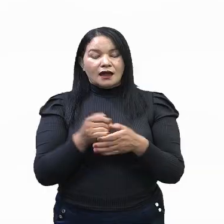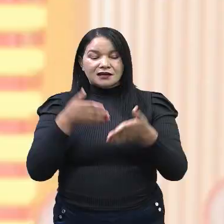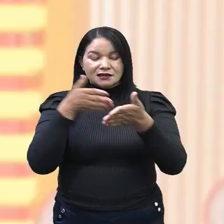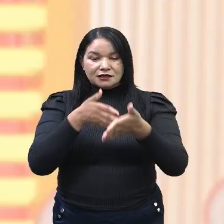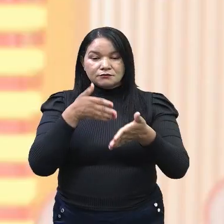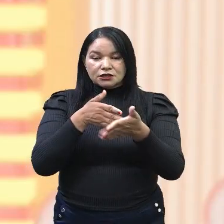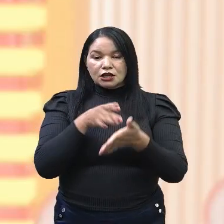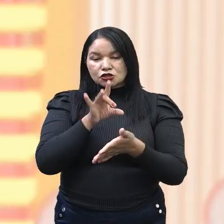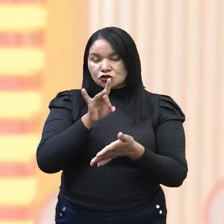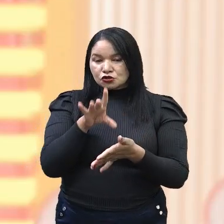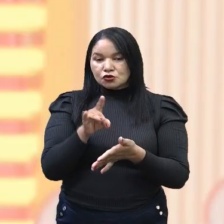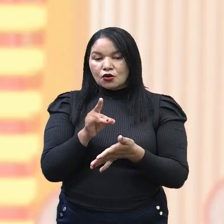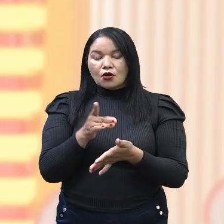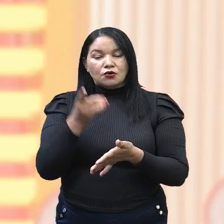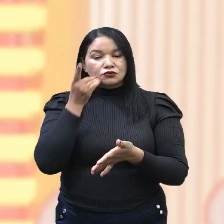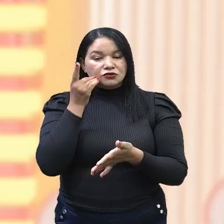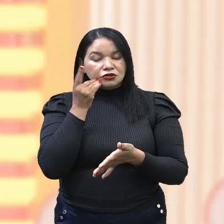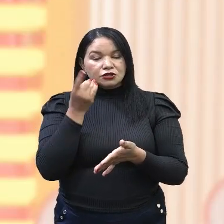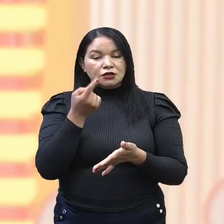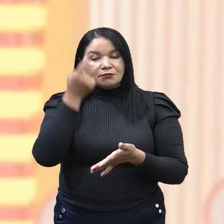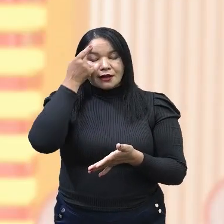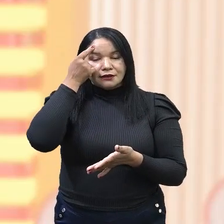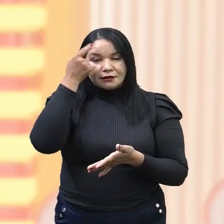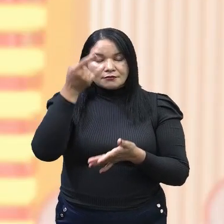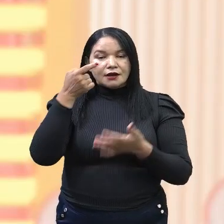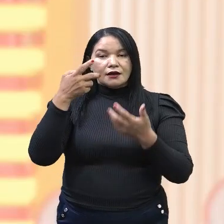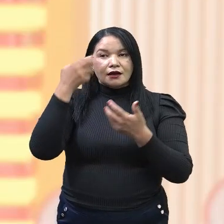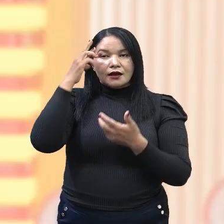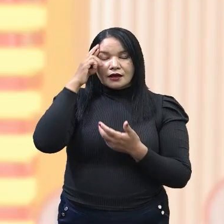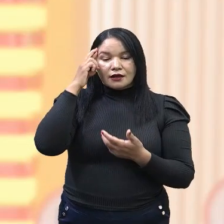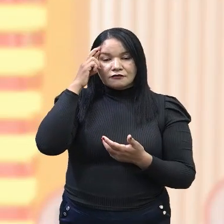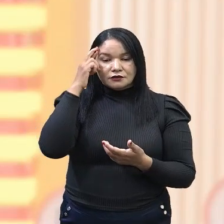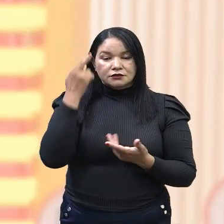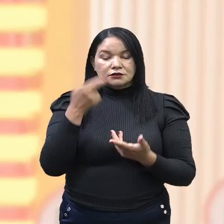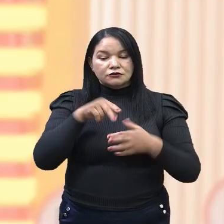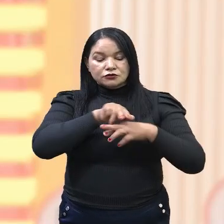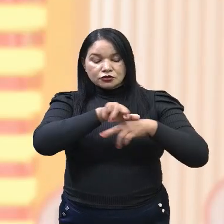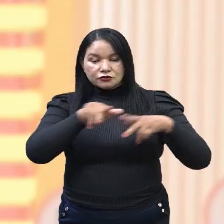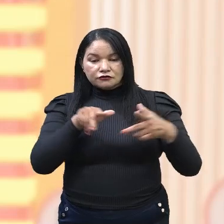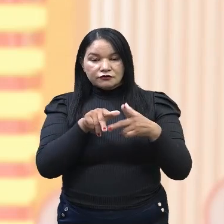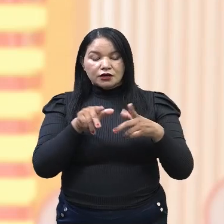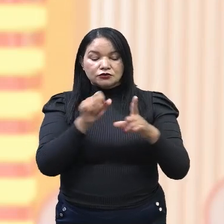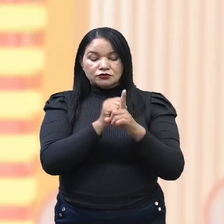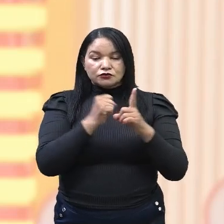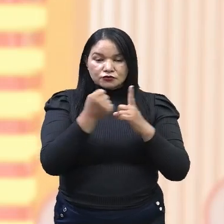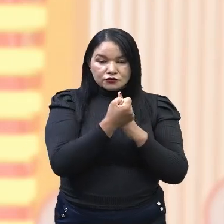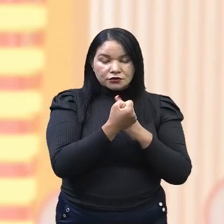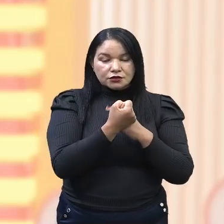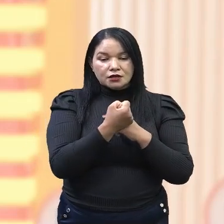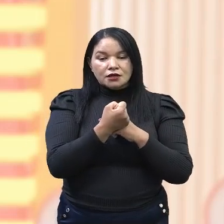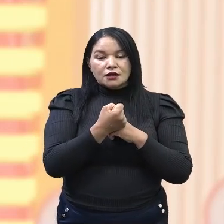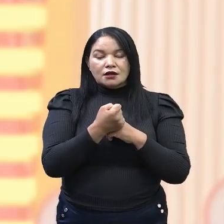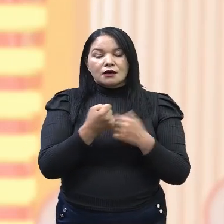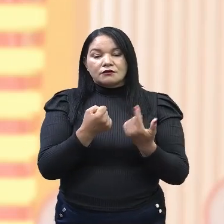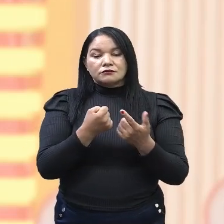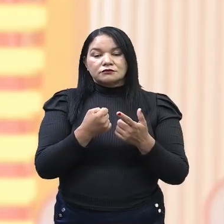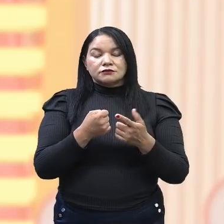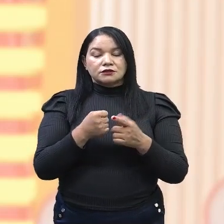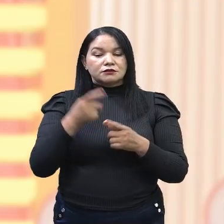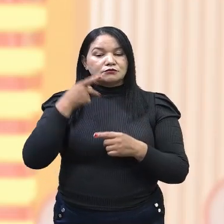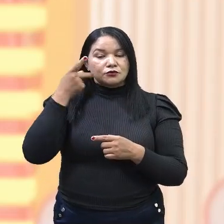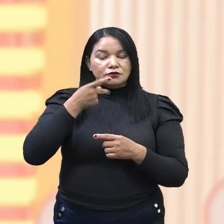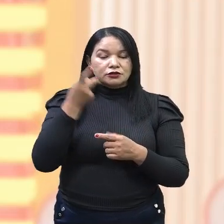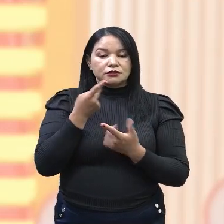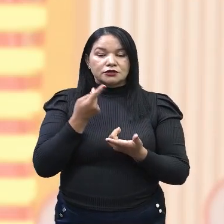a estas datas para fazermos aí uma reflexão da questão social e cultural e política